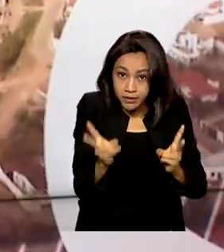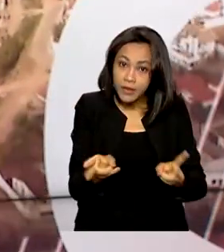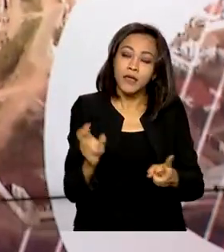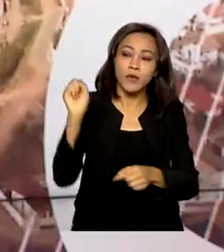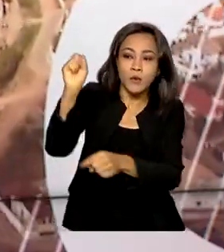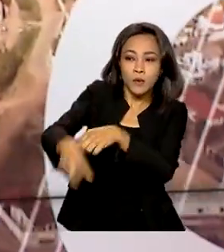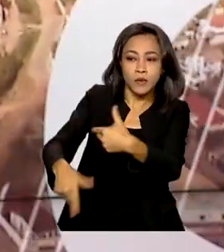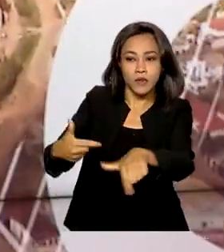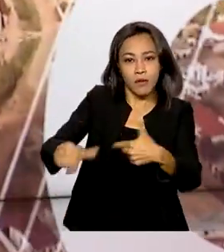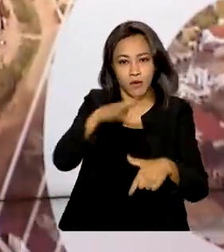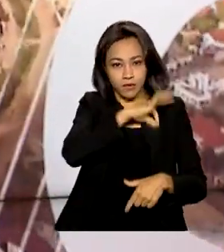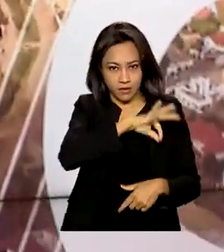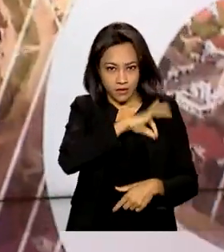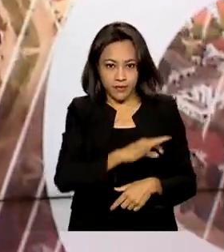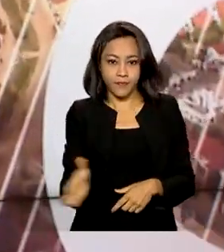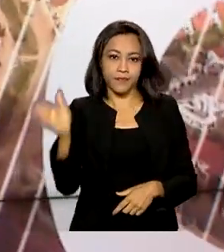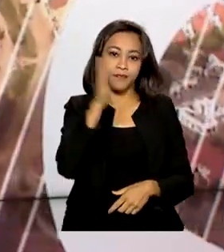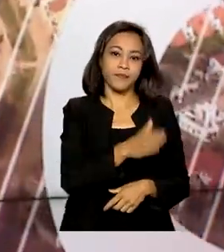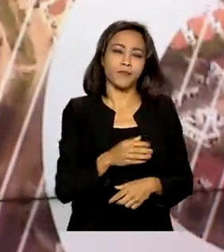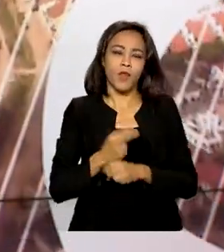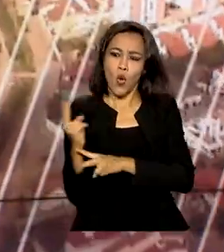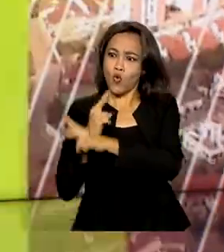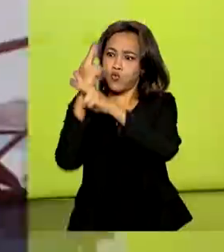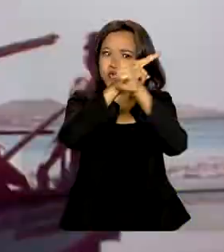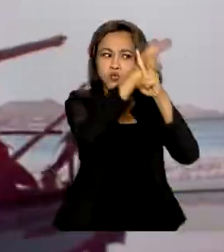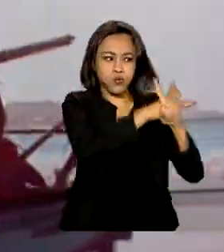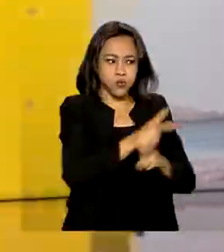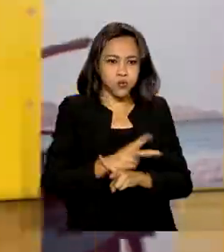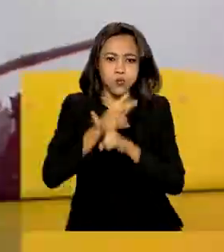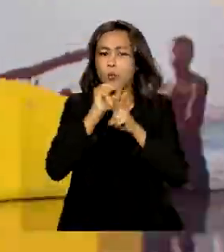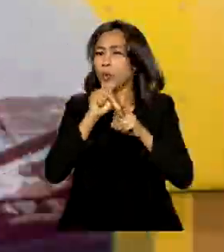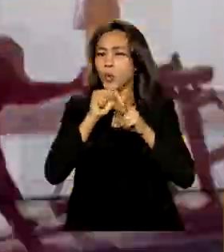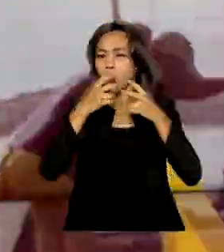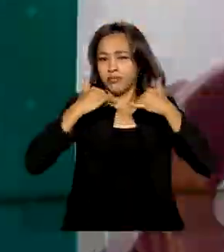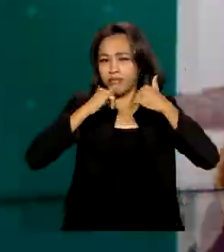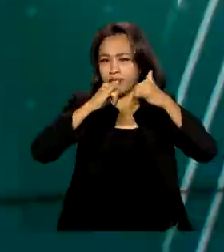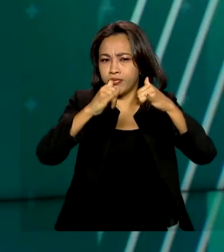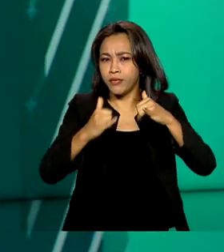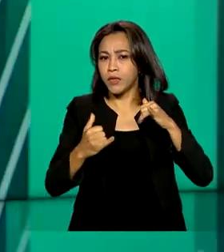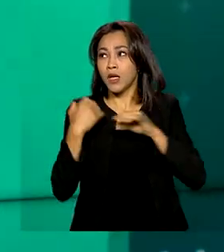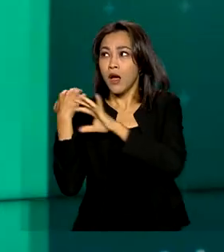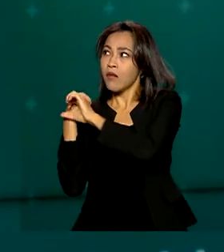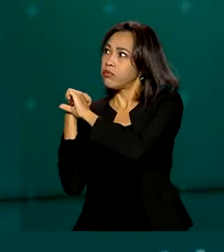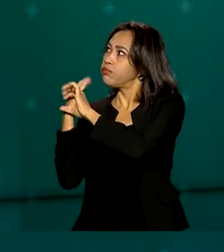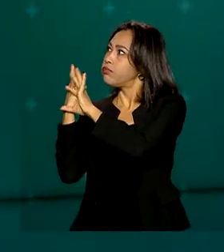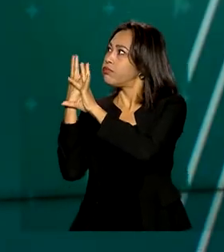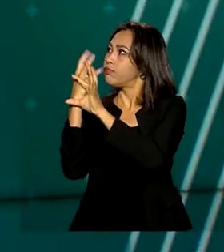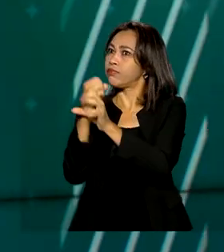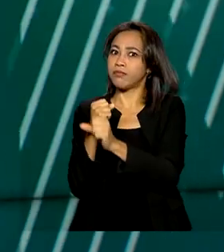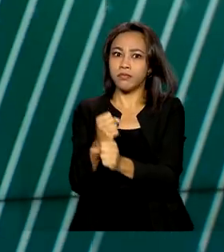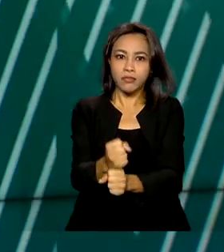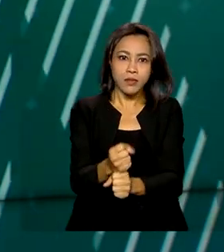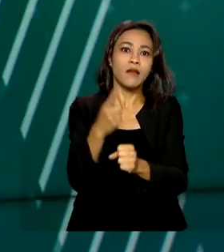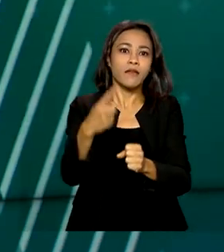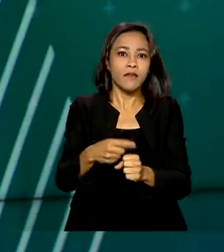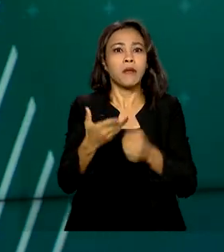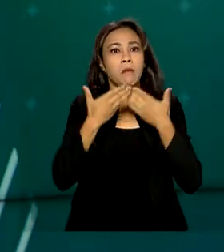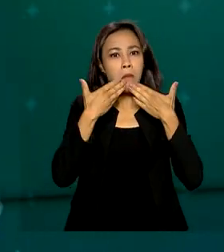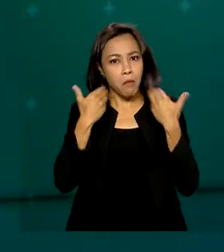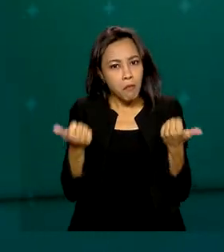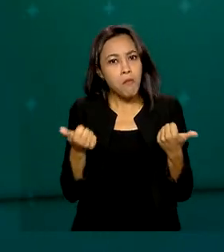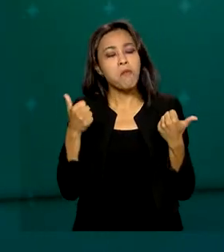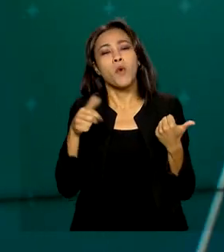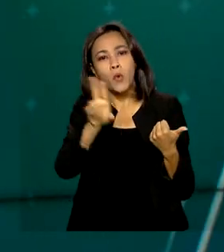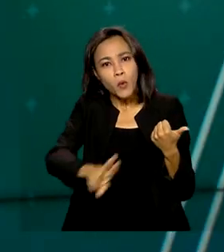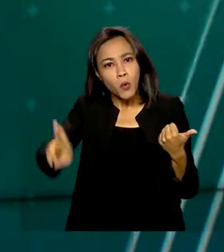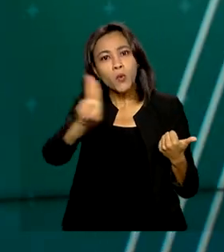O vento como fonte de energia. Nos últimos anos, o Brasil vem diversificando a matriz energética e tem aumentado